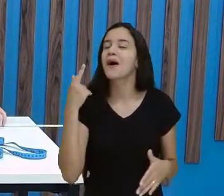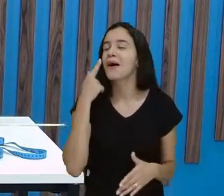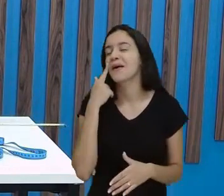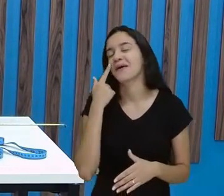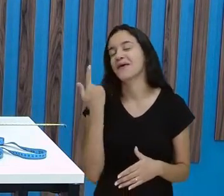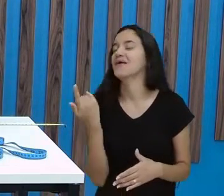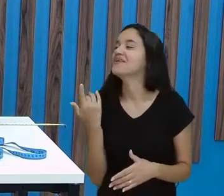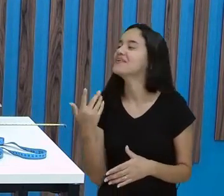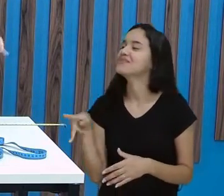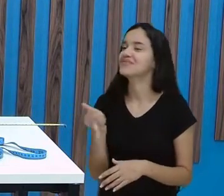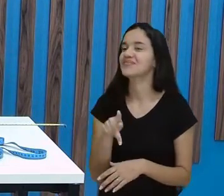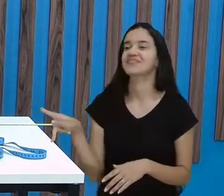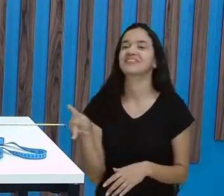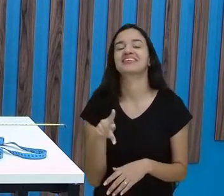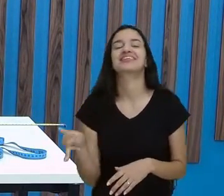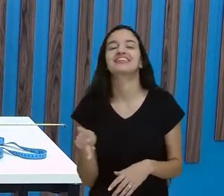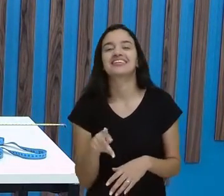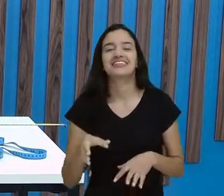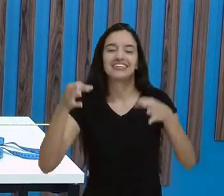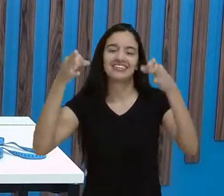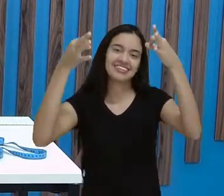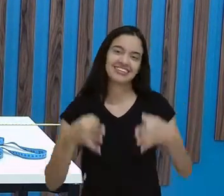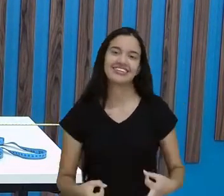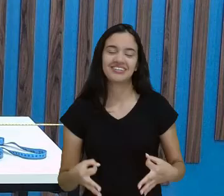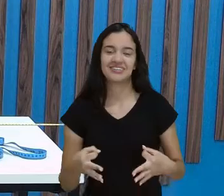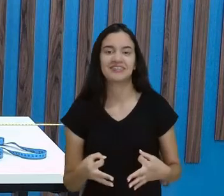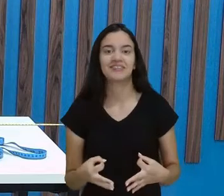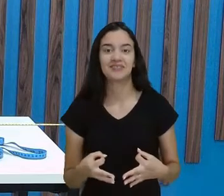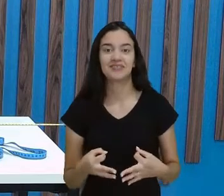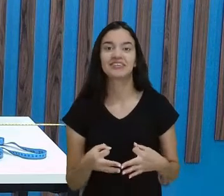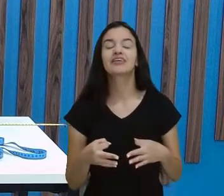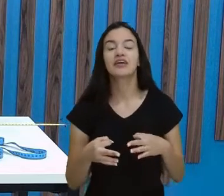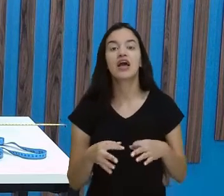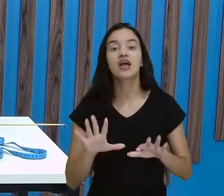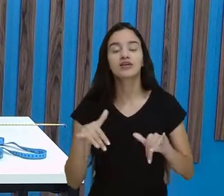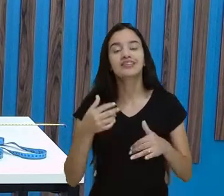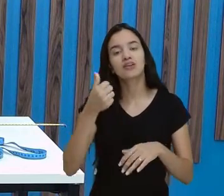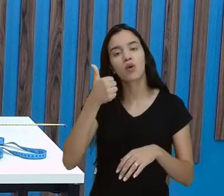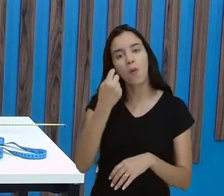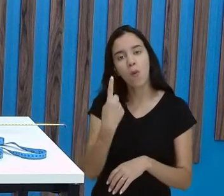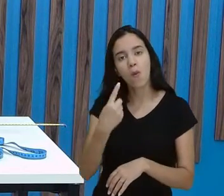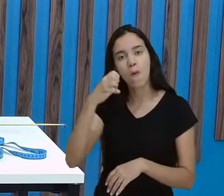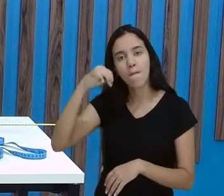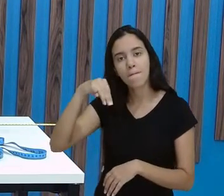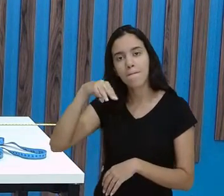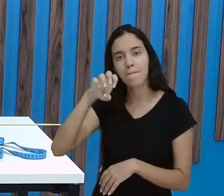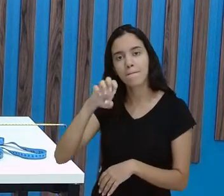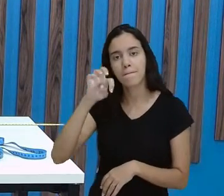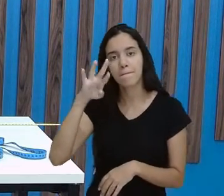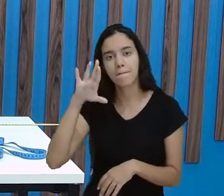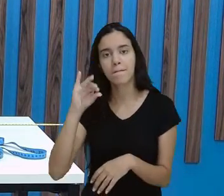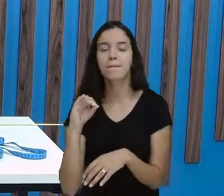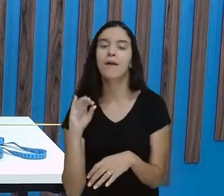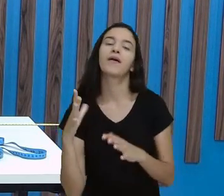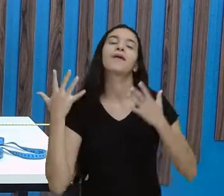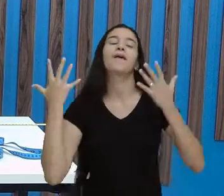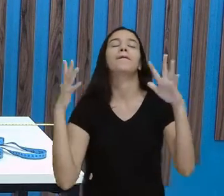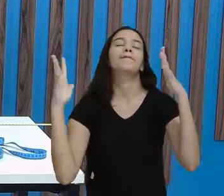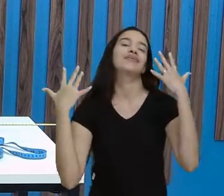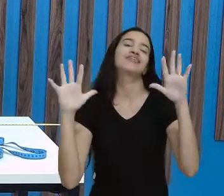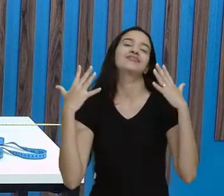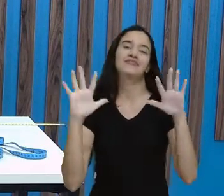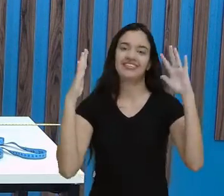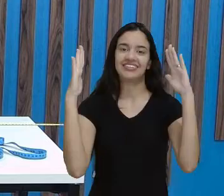professora Mauriceia estimou e acertou. Exatamente 1 metro. Tá e aí, vendo, parabéns Kátia? quem em casa